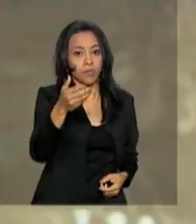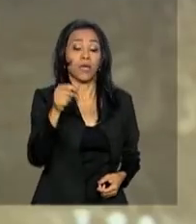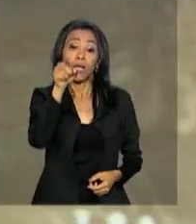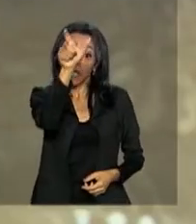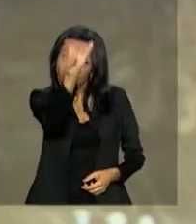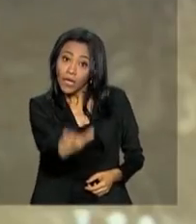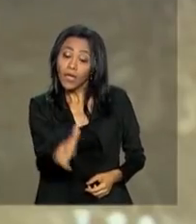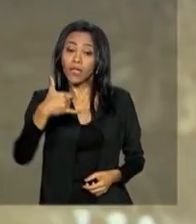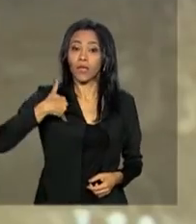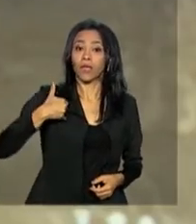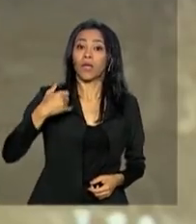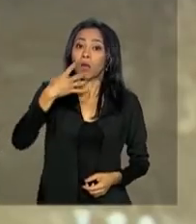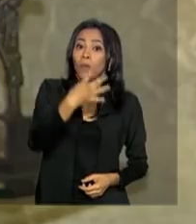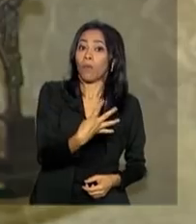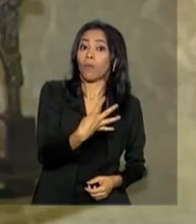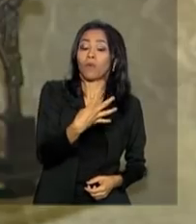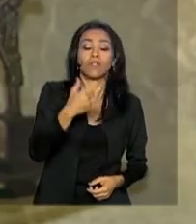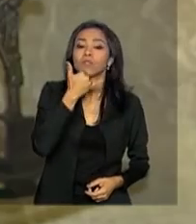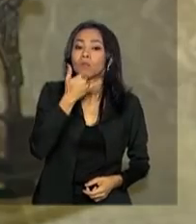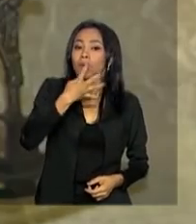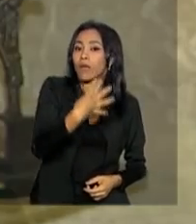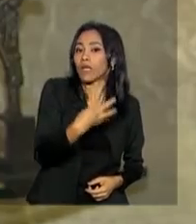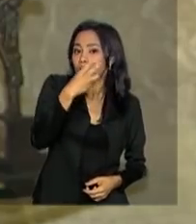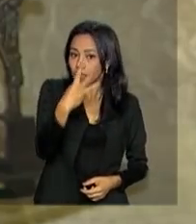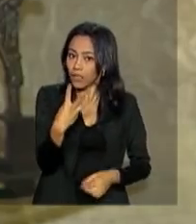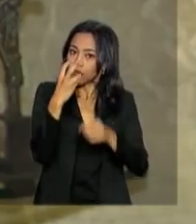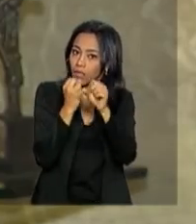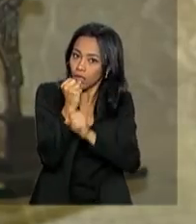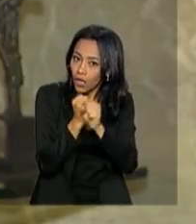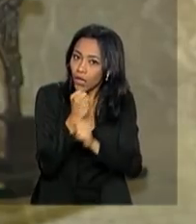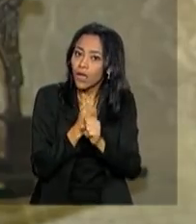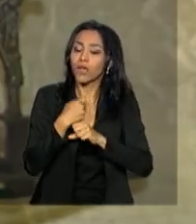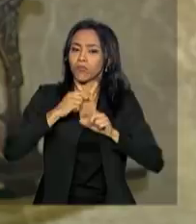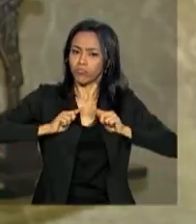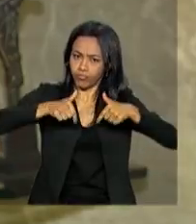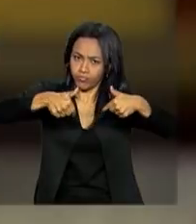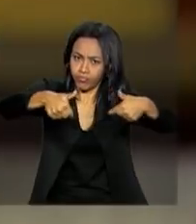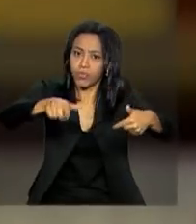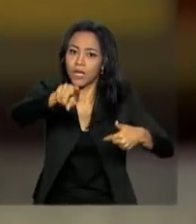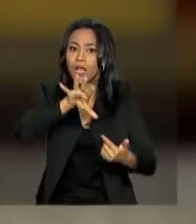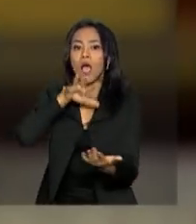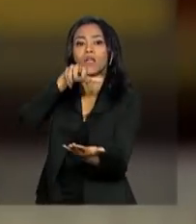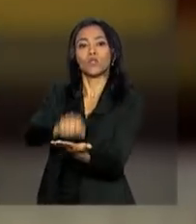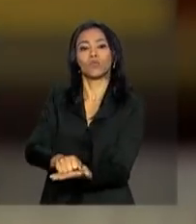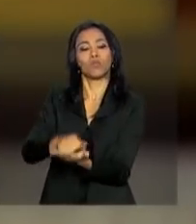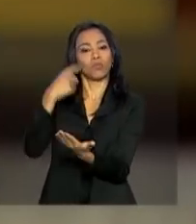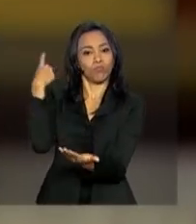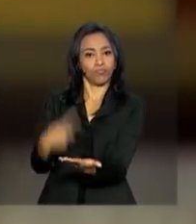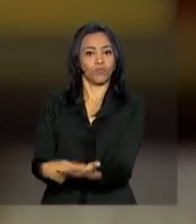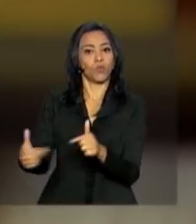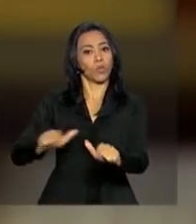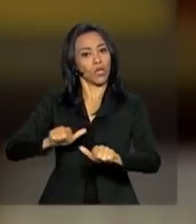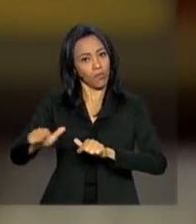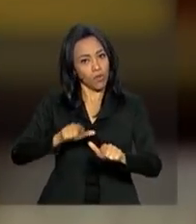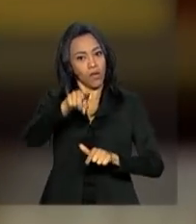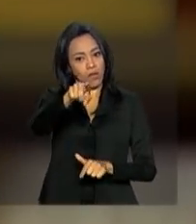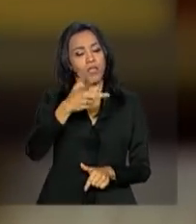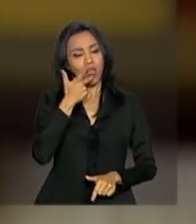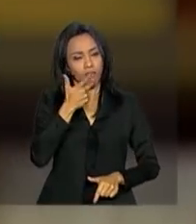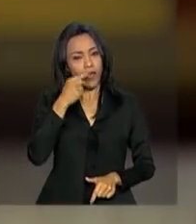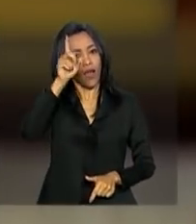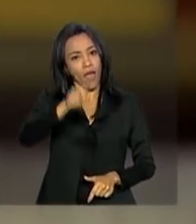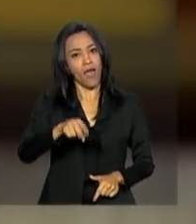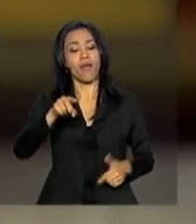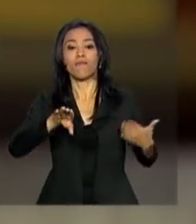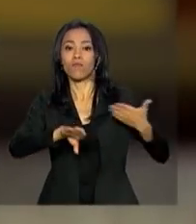43 anos de carreira militar, o general do Exército Braga Neto assumiu a missão. E ele faz questão de destacar, é uma